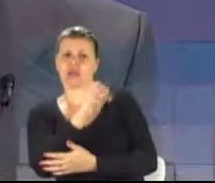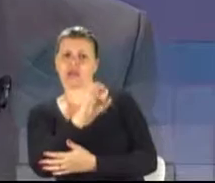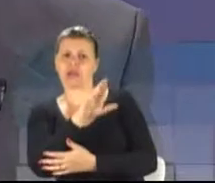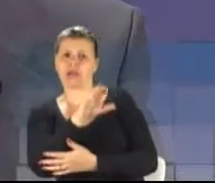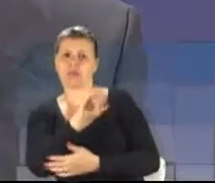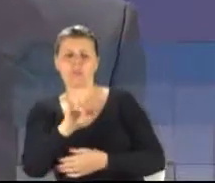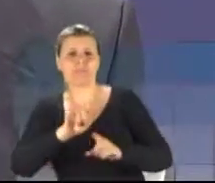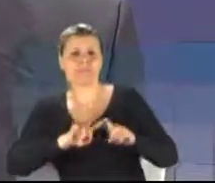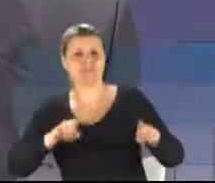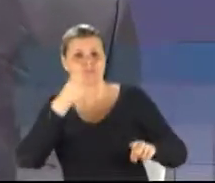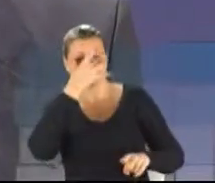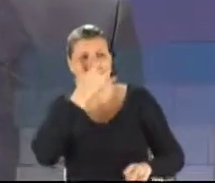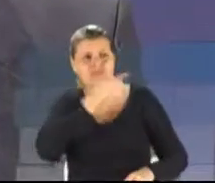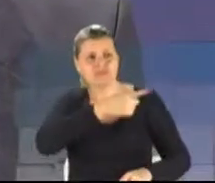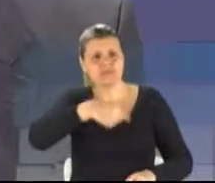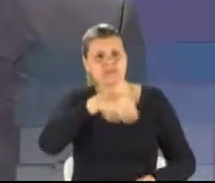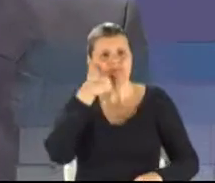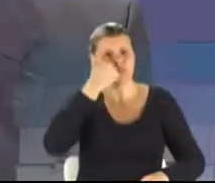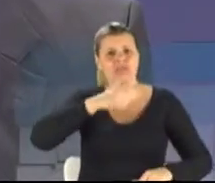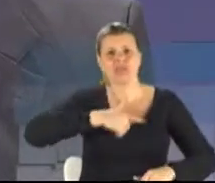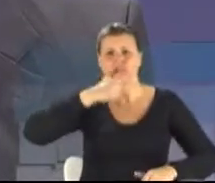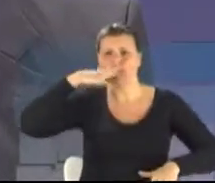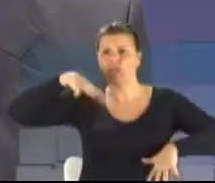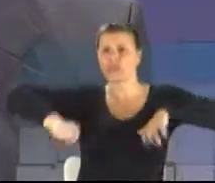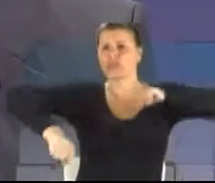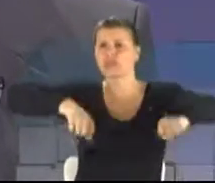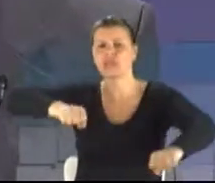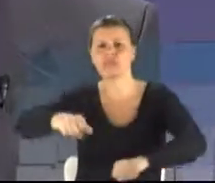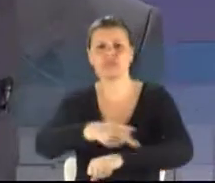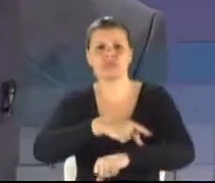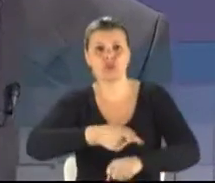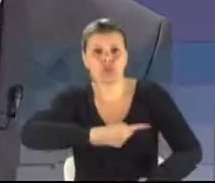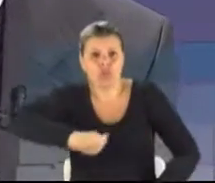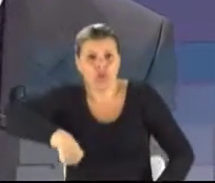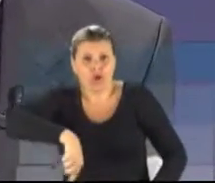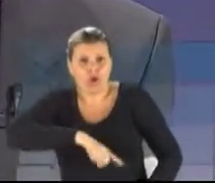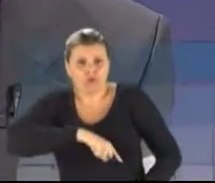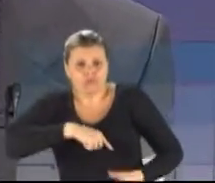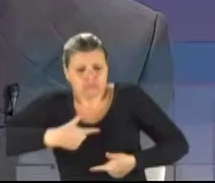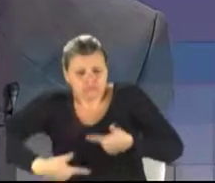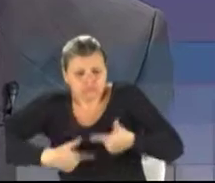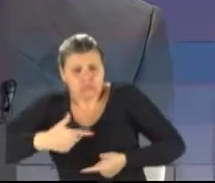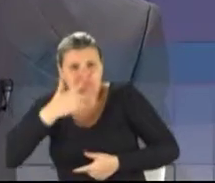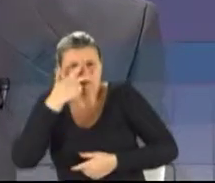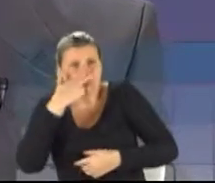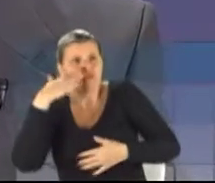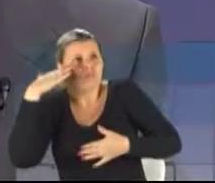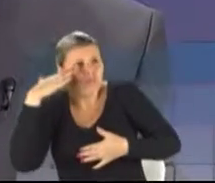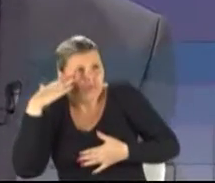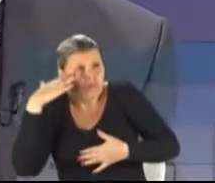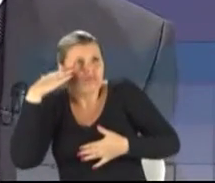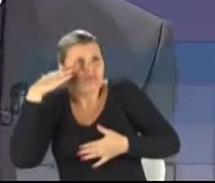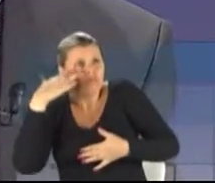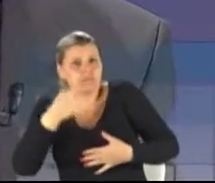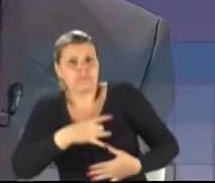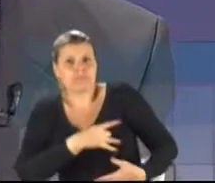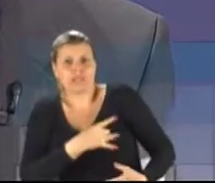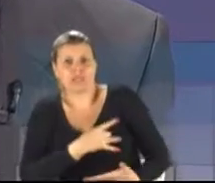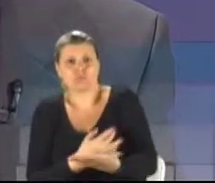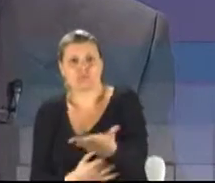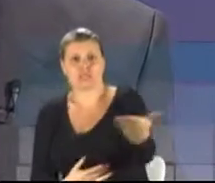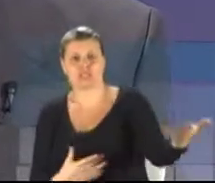nós trabalhadores as famílias honestas trabalhadoras estão fez dessa bandidagem nós temos a